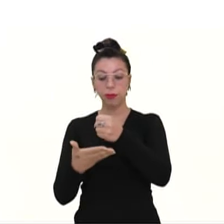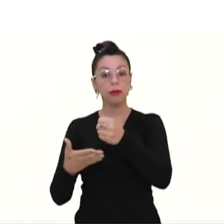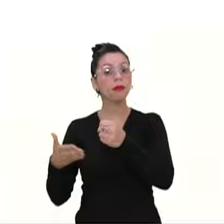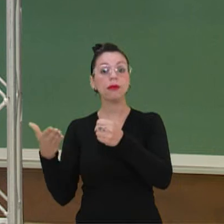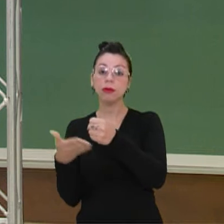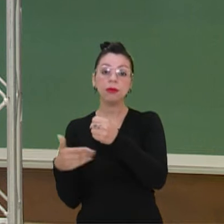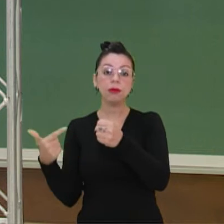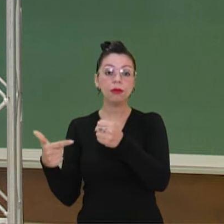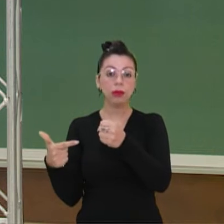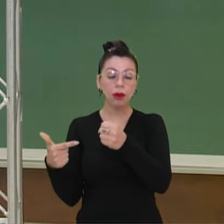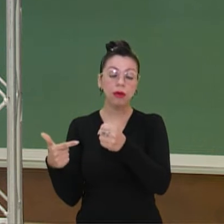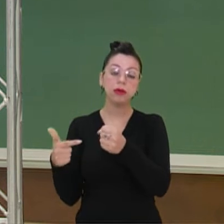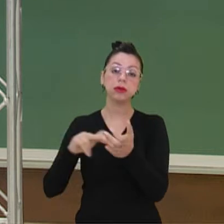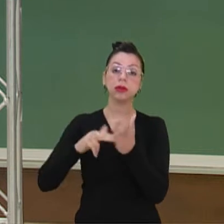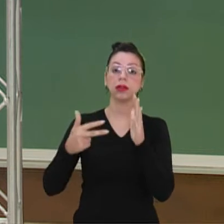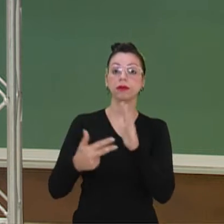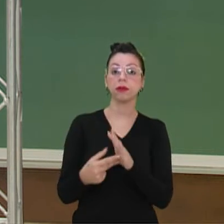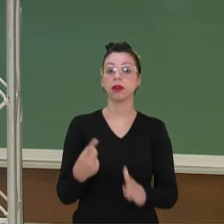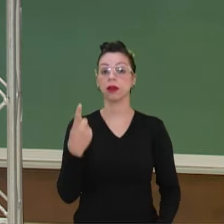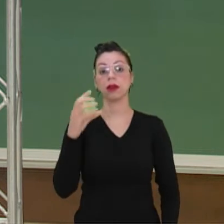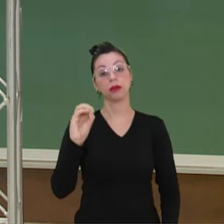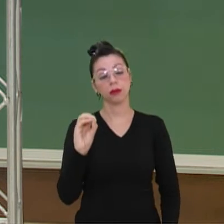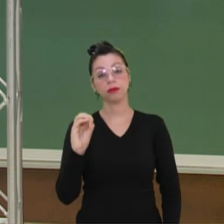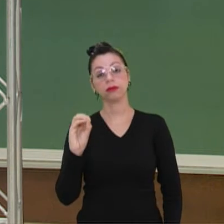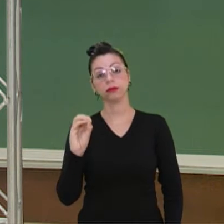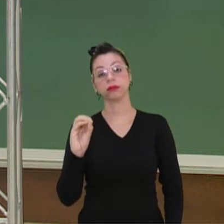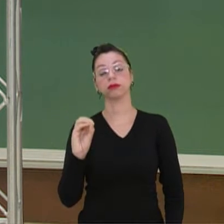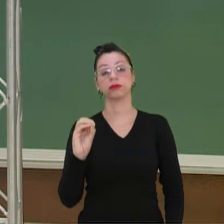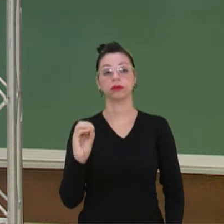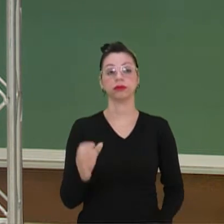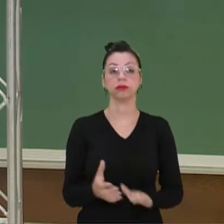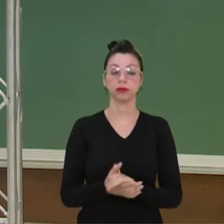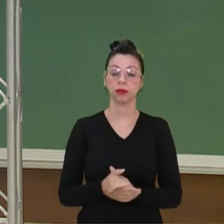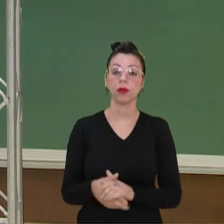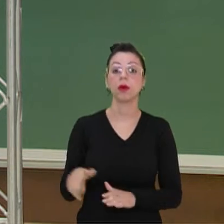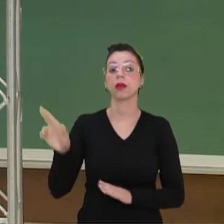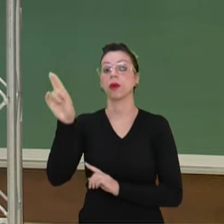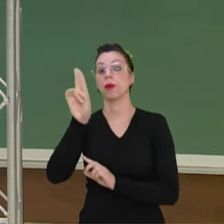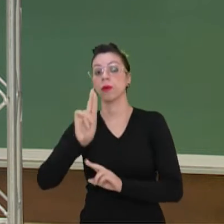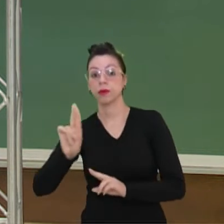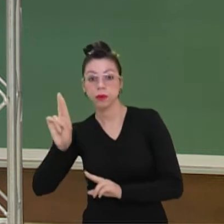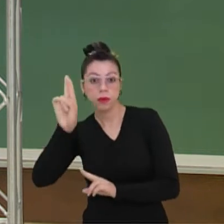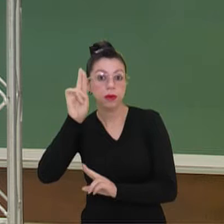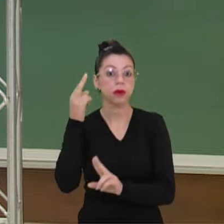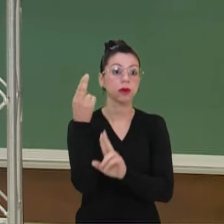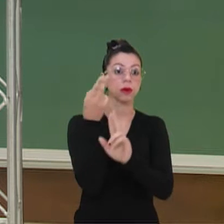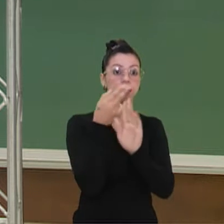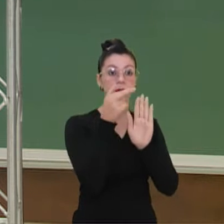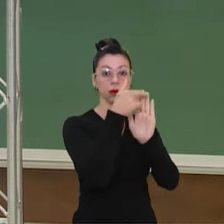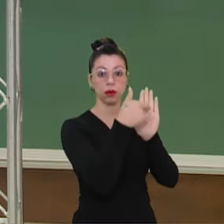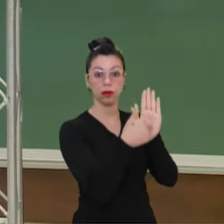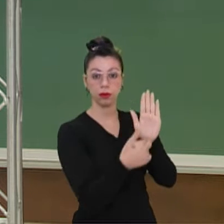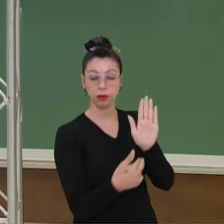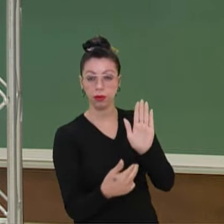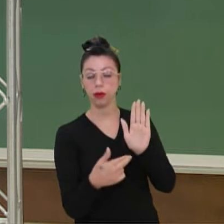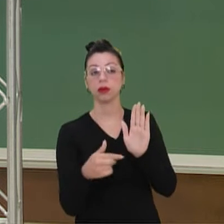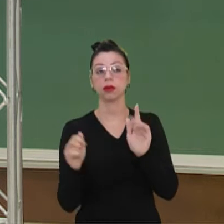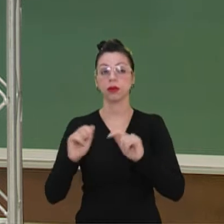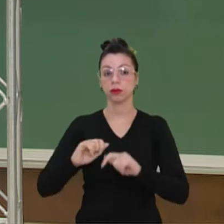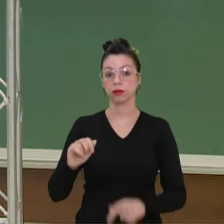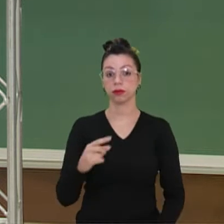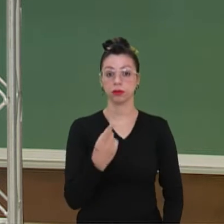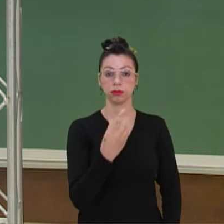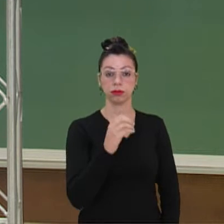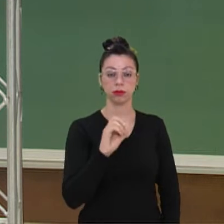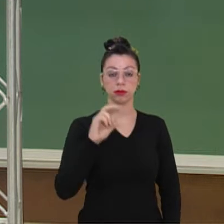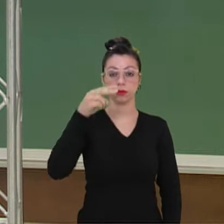base, é porque a base é 10. É uma base decimal. Por isso que, usando a definição, eu tenho 10 elevado ao quadrado, que é igual a